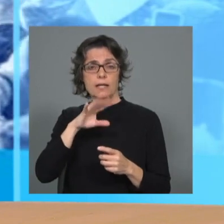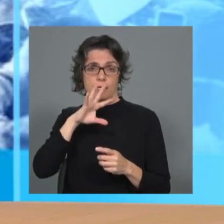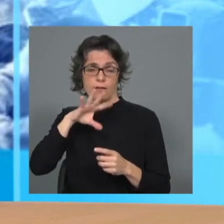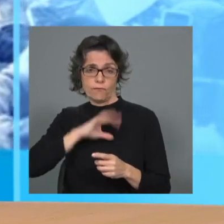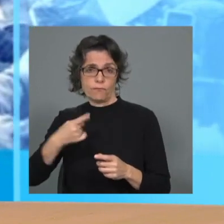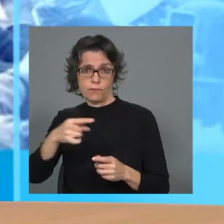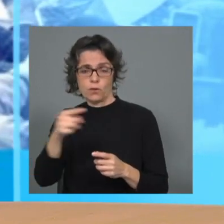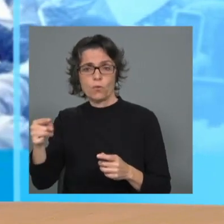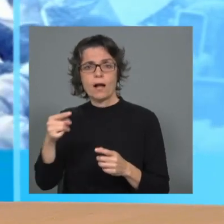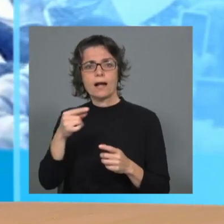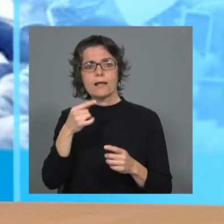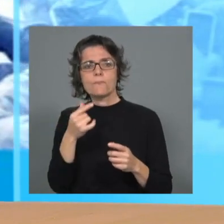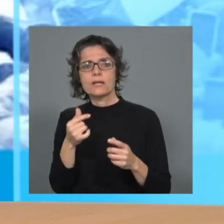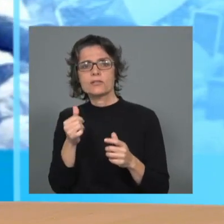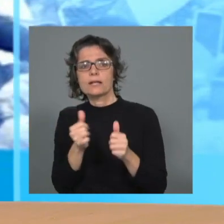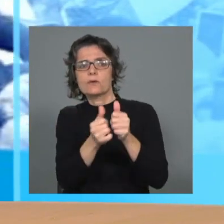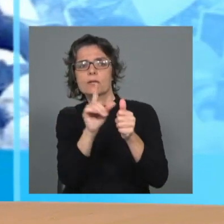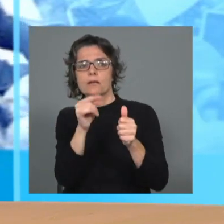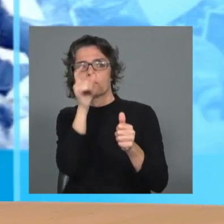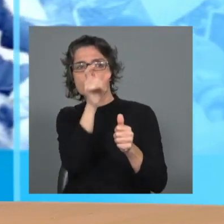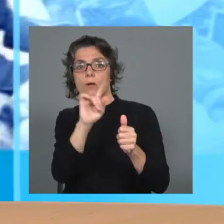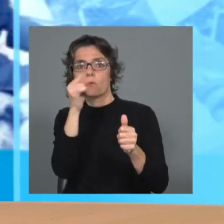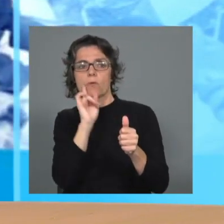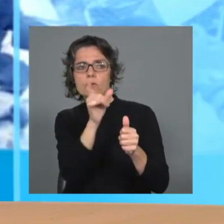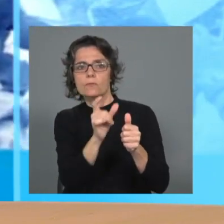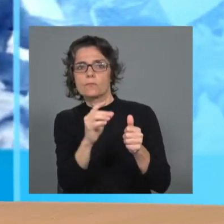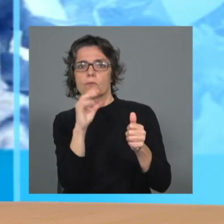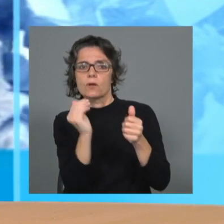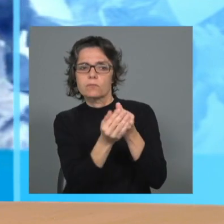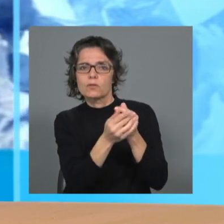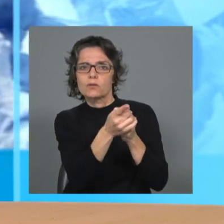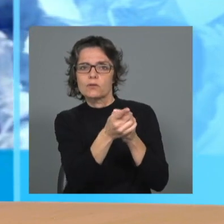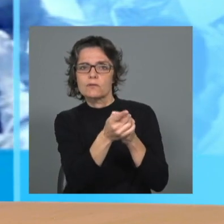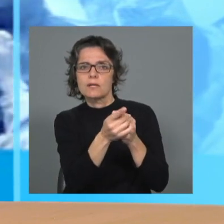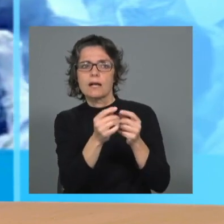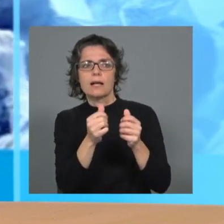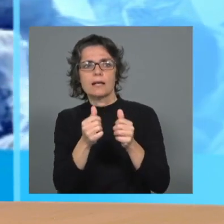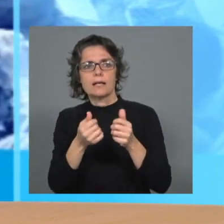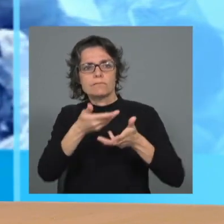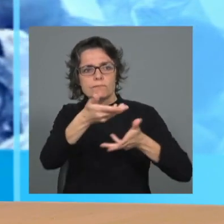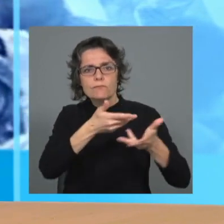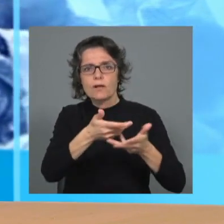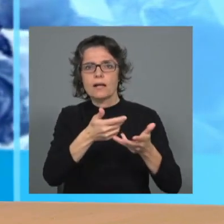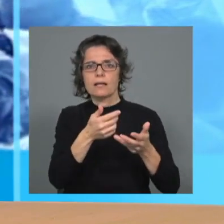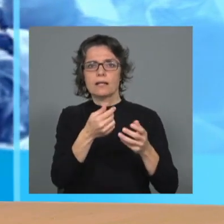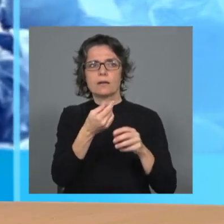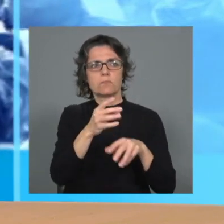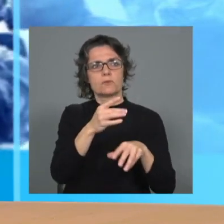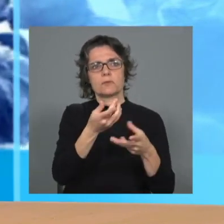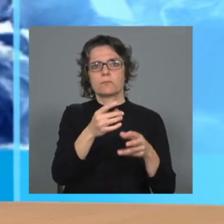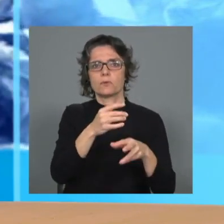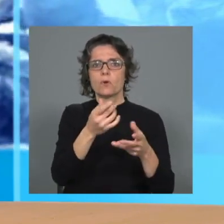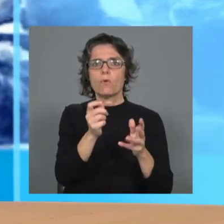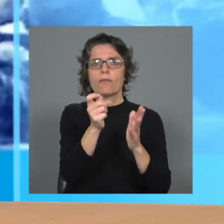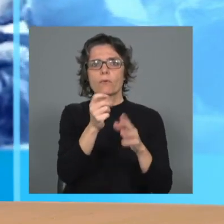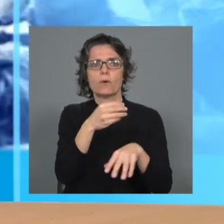acompanha consultas, ou seja, vai muito para além de fazer companhia apenas na solidão. Já começa a ser mesmo comunhão no puro sentido cristão. É um